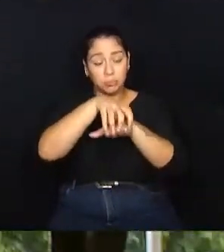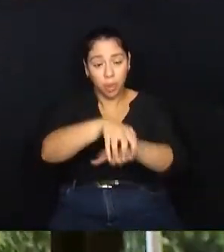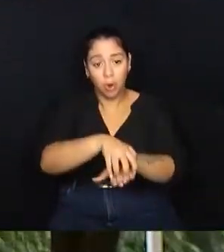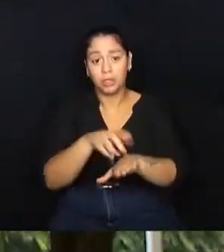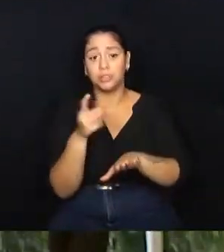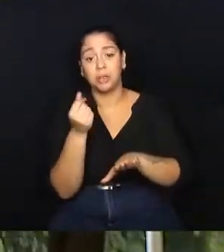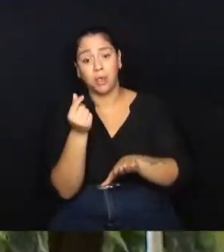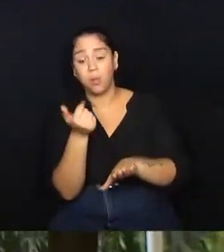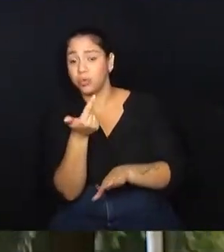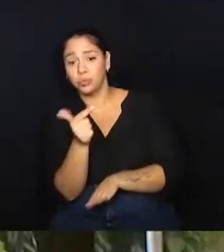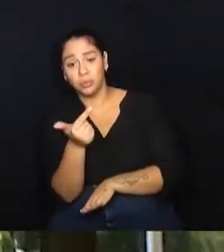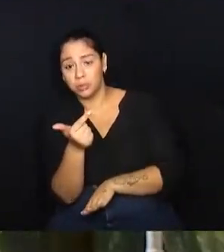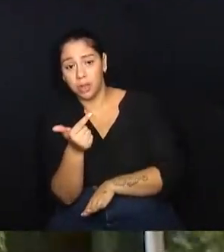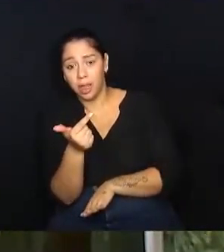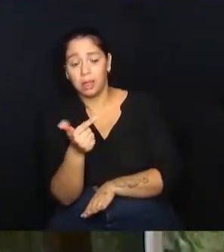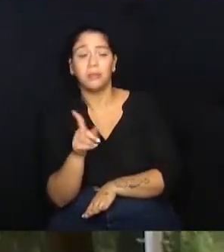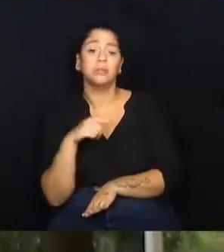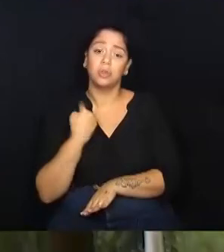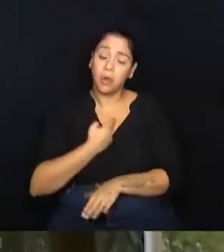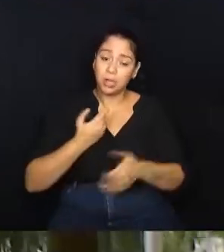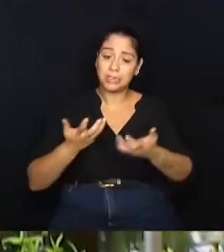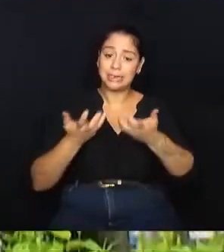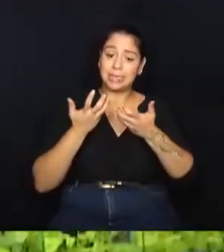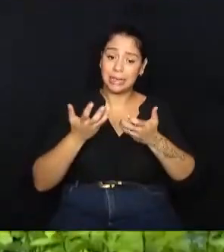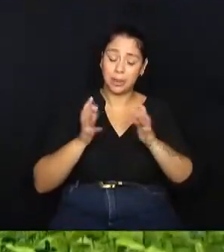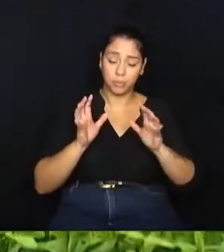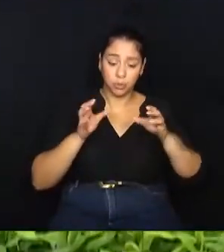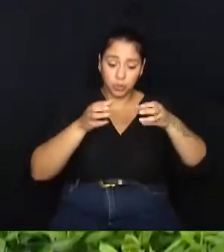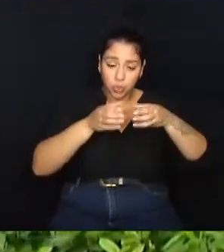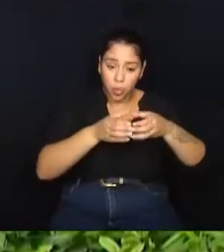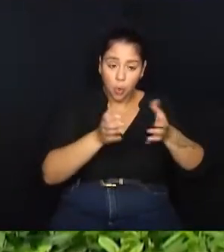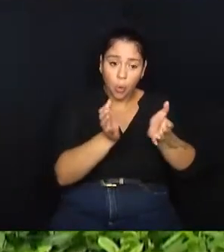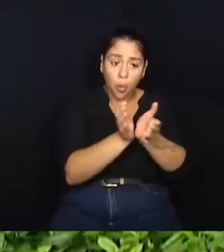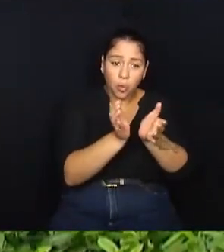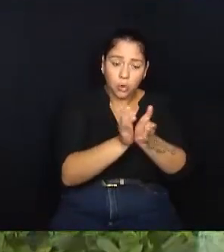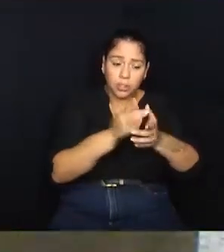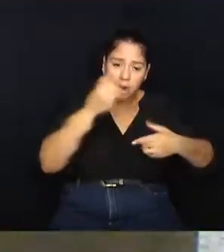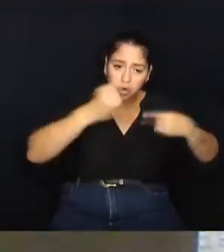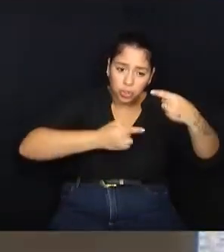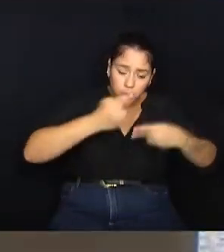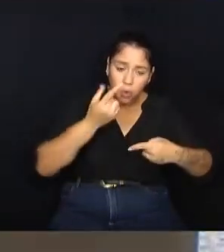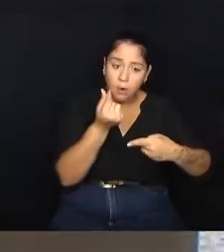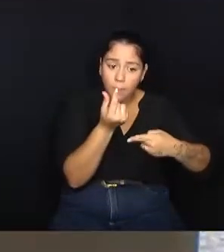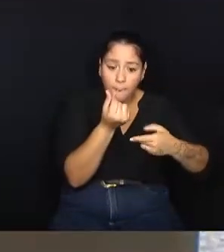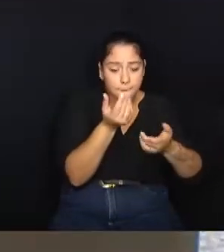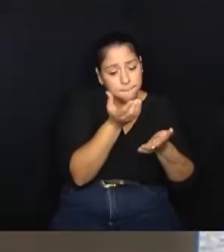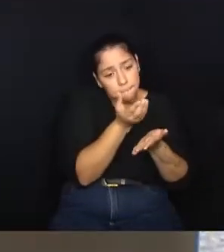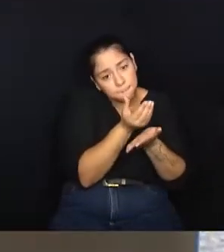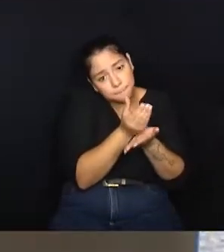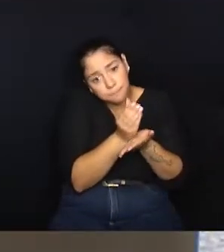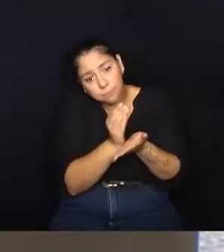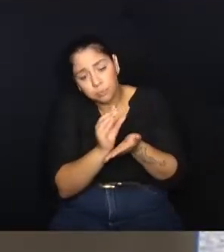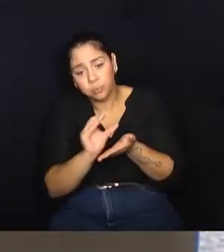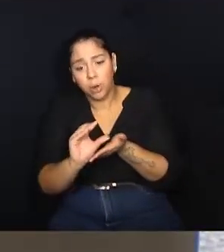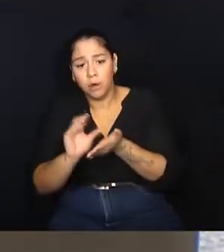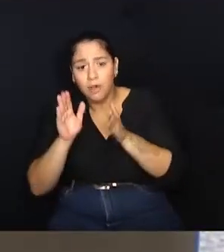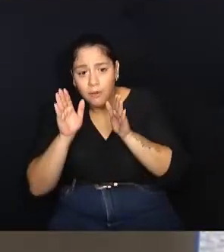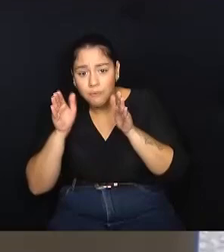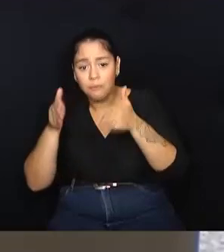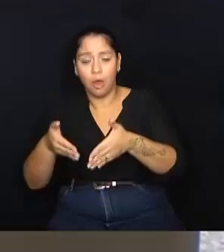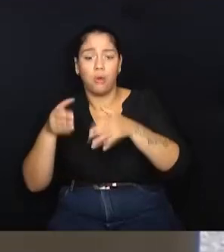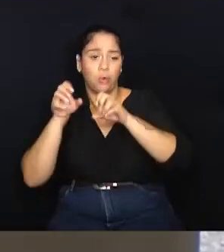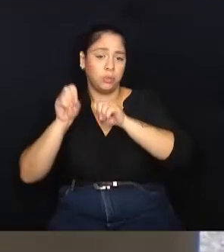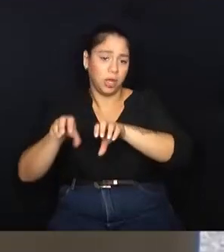que o Conselho discuta um percentual desse fundo voltado a fazer essa